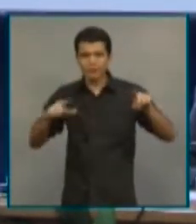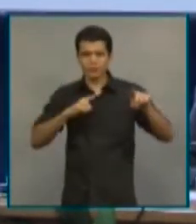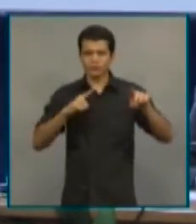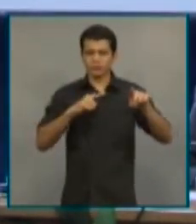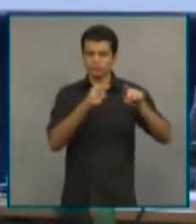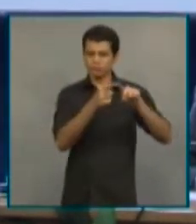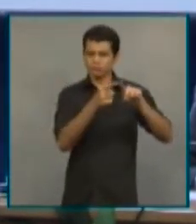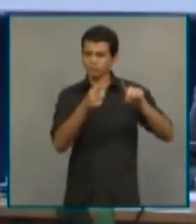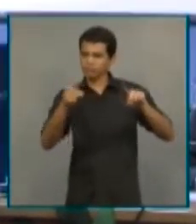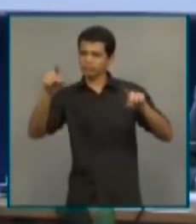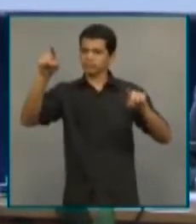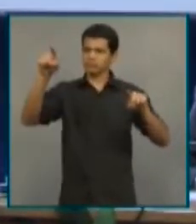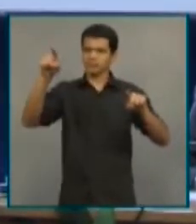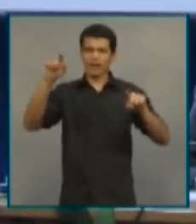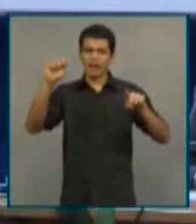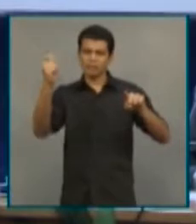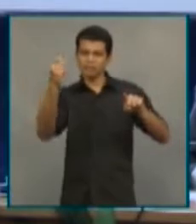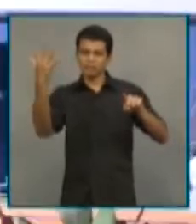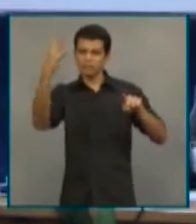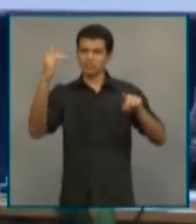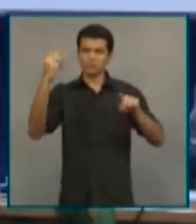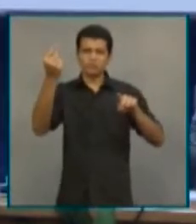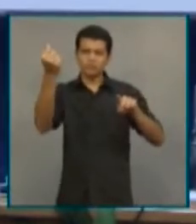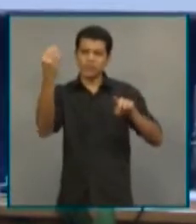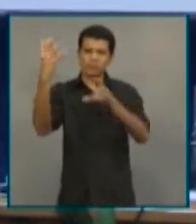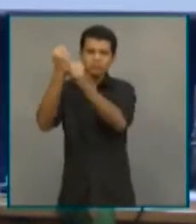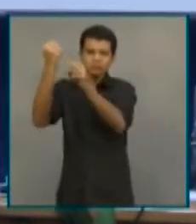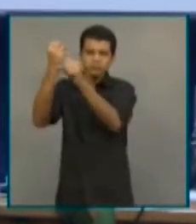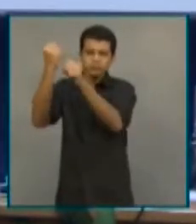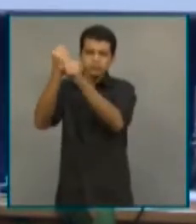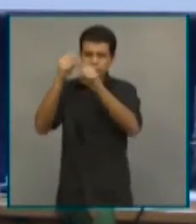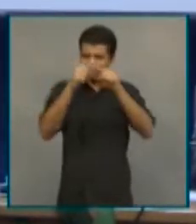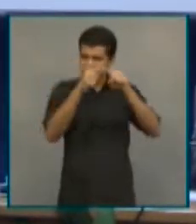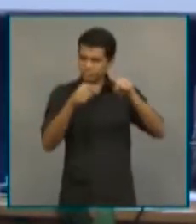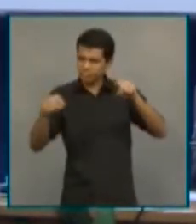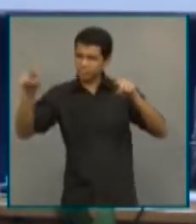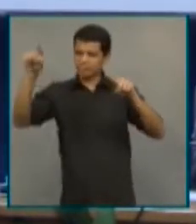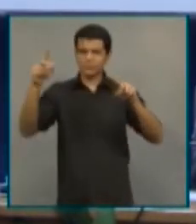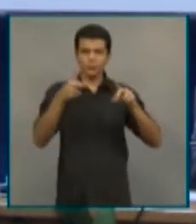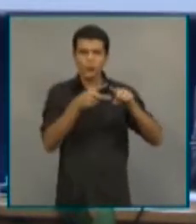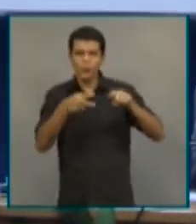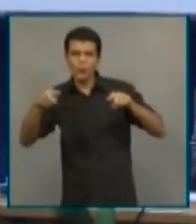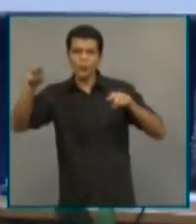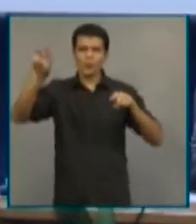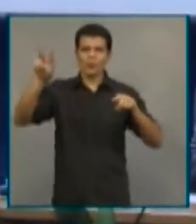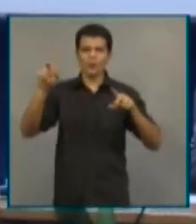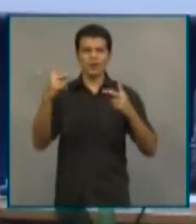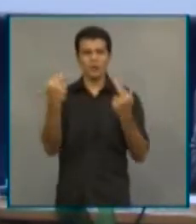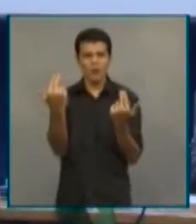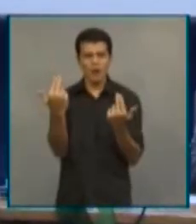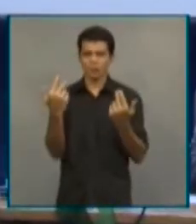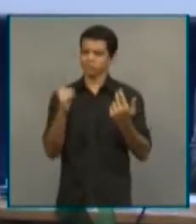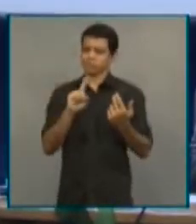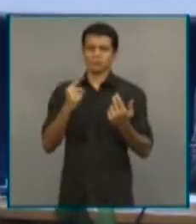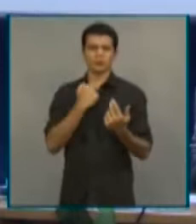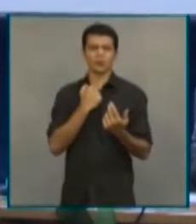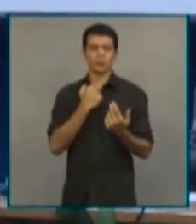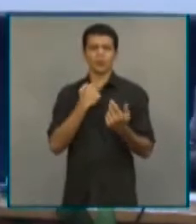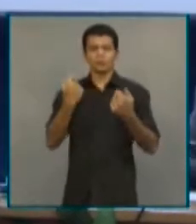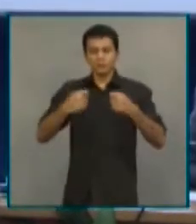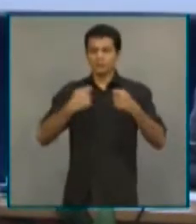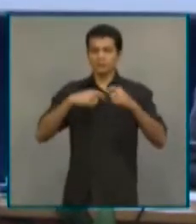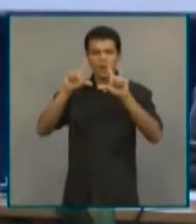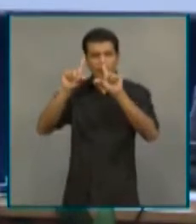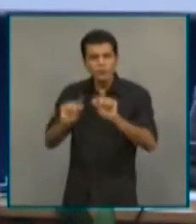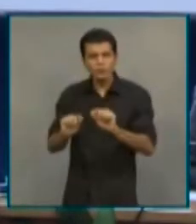porque você não vai aumentar o valor do tributo. Existe um ponto de equilíbrio. Foi exatamente o que aconteceu com a AB. Nós vamos reduzir o valor da anuidade,